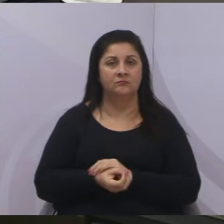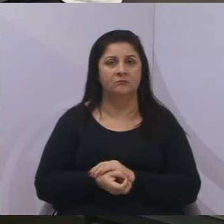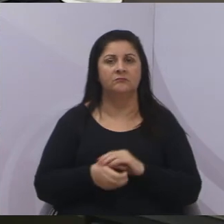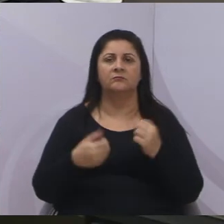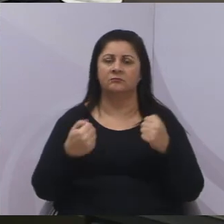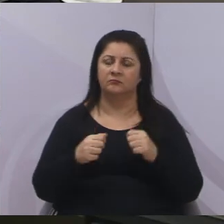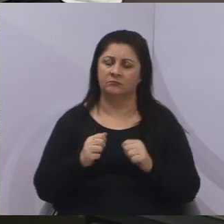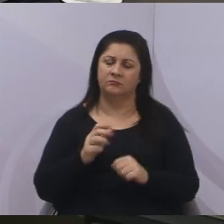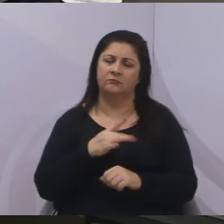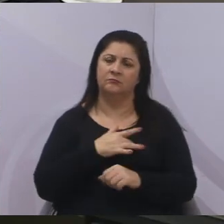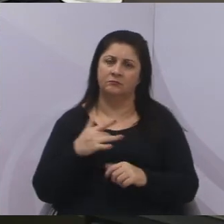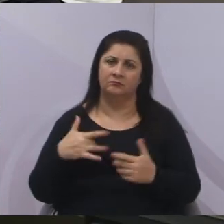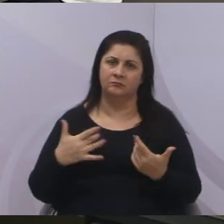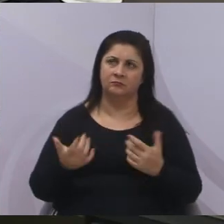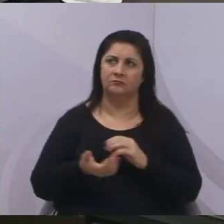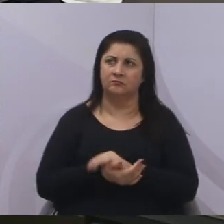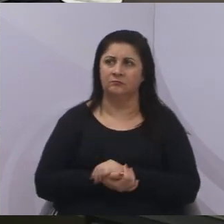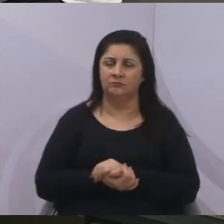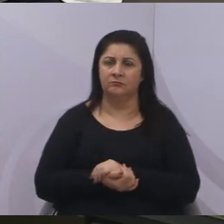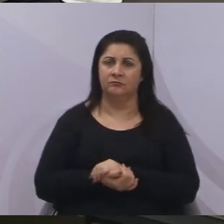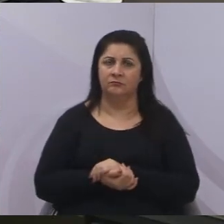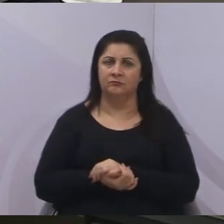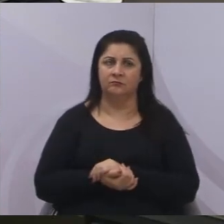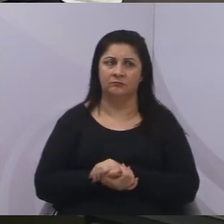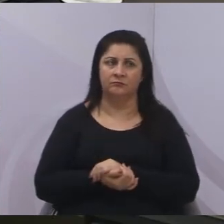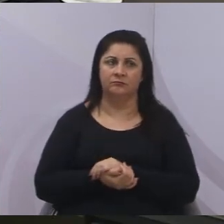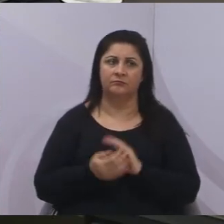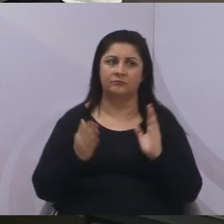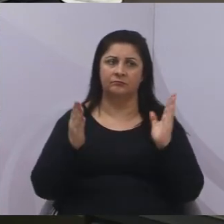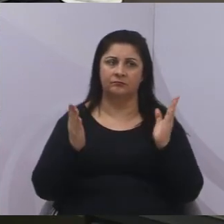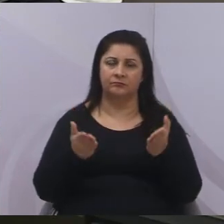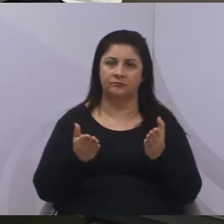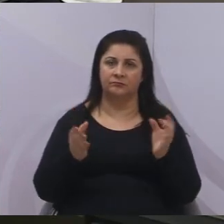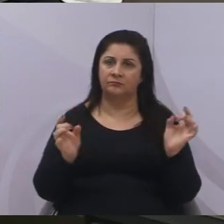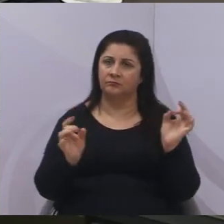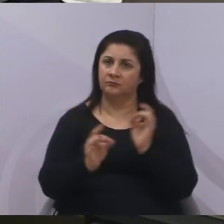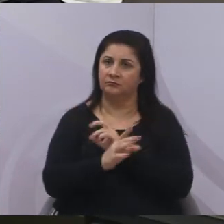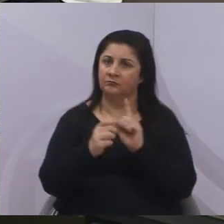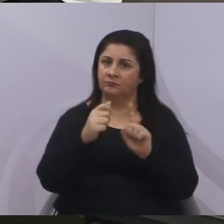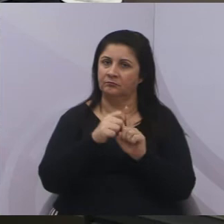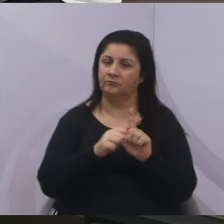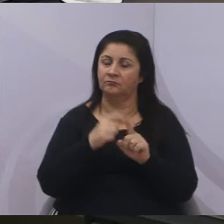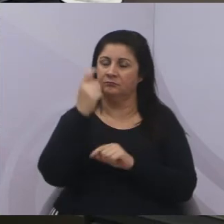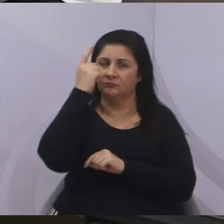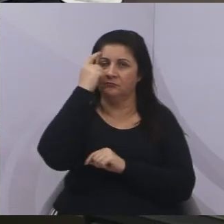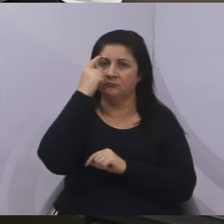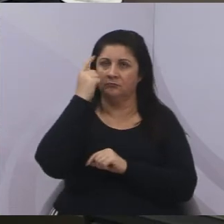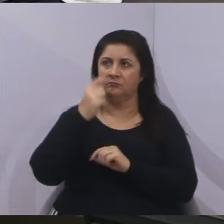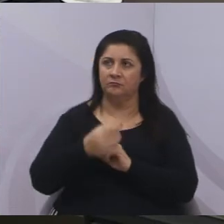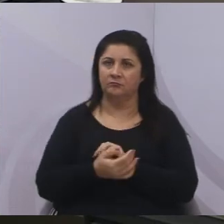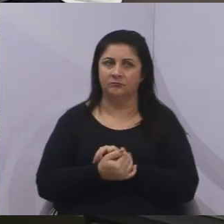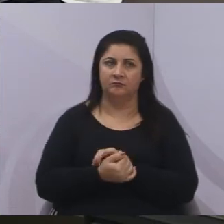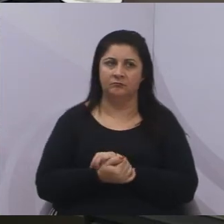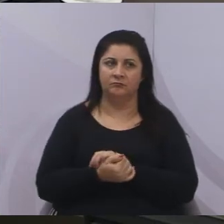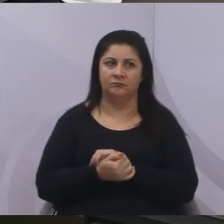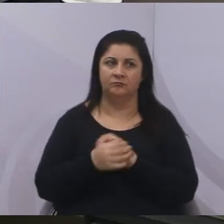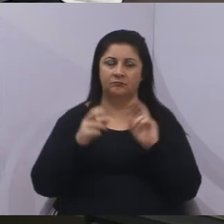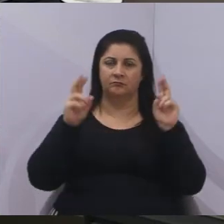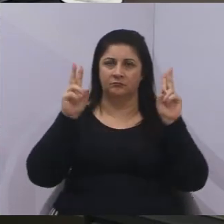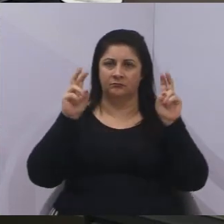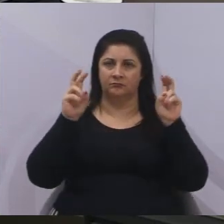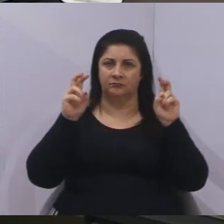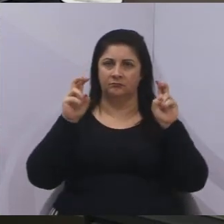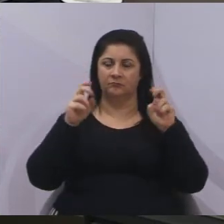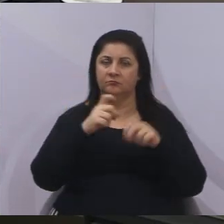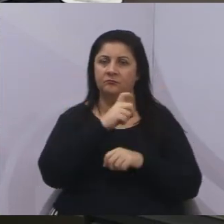com a saúde pública. Hoje, a gente encerra um mês de reflexão, né, com relação ao